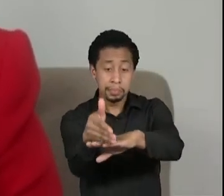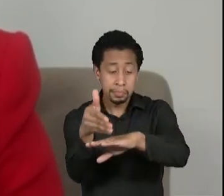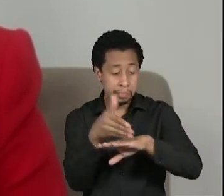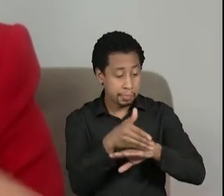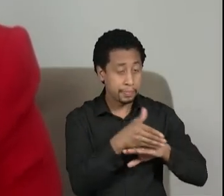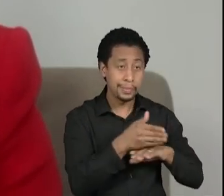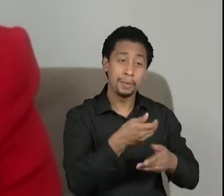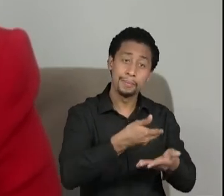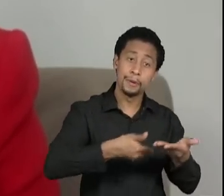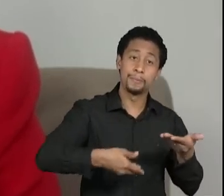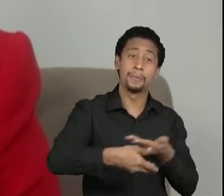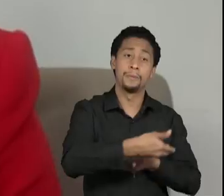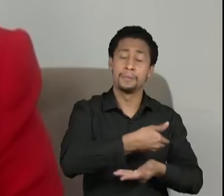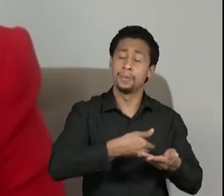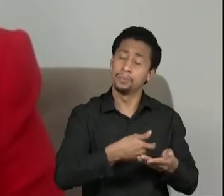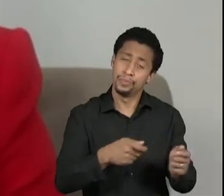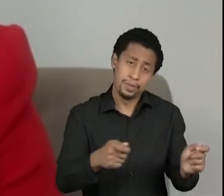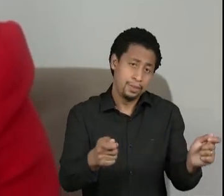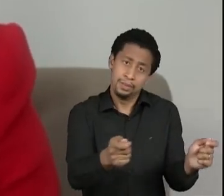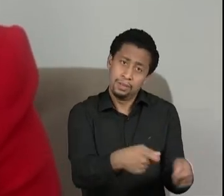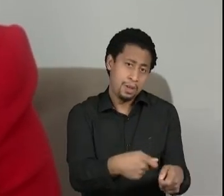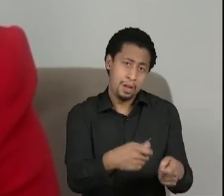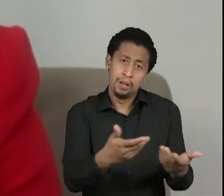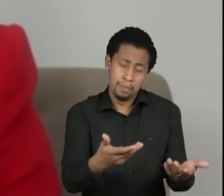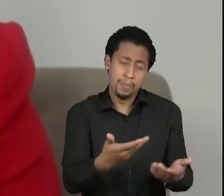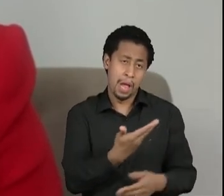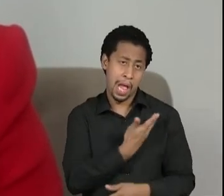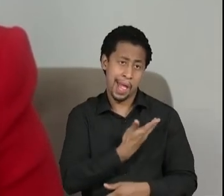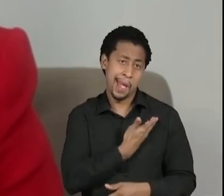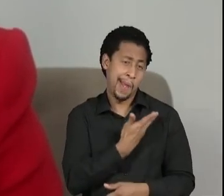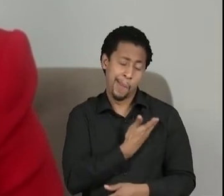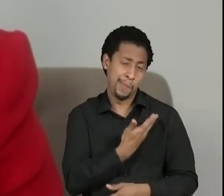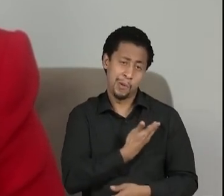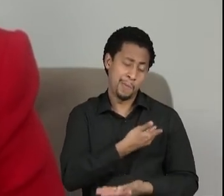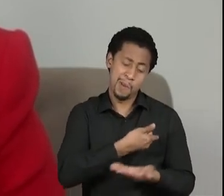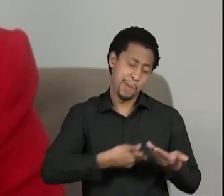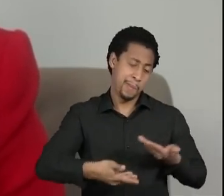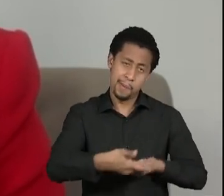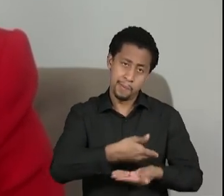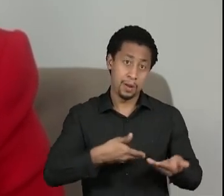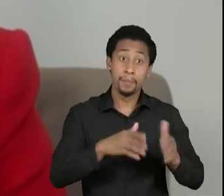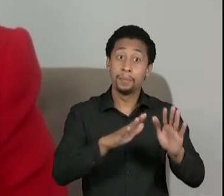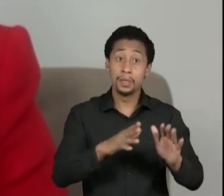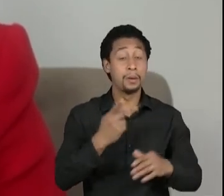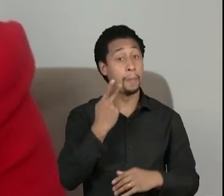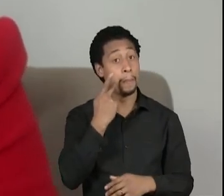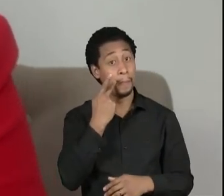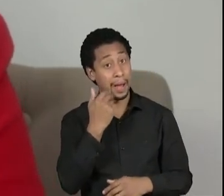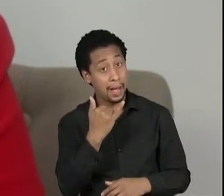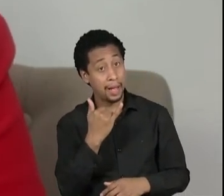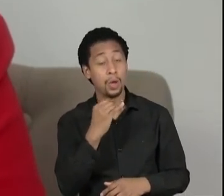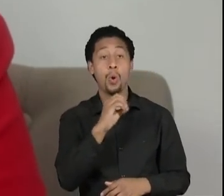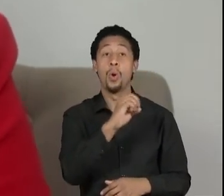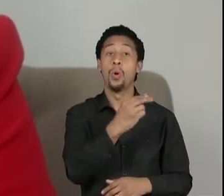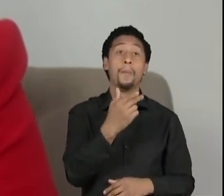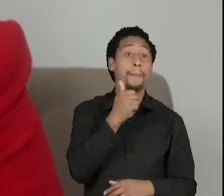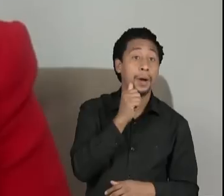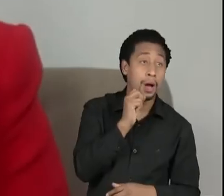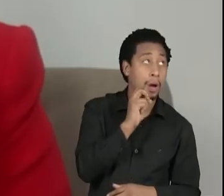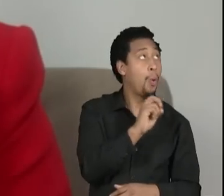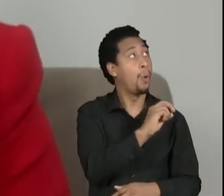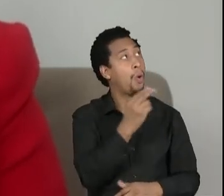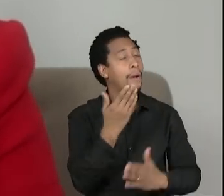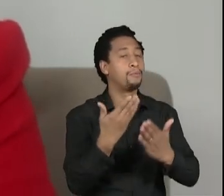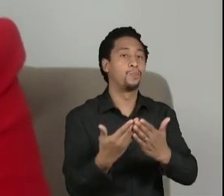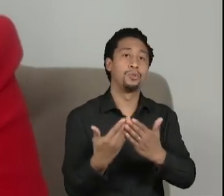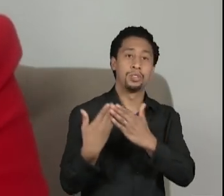transitar, que vai possibilitá-la de fazer amizades. E com a disponibilidade dos pais, né, para educar essa criança, os